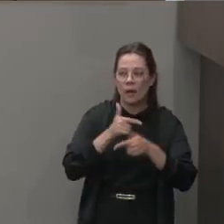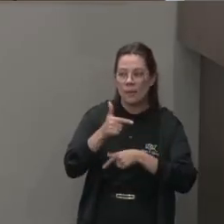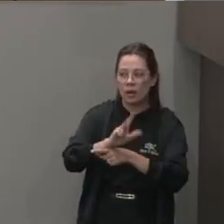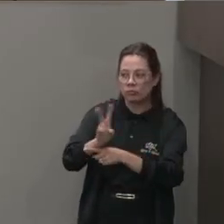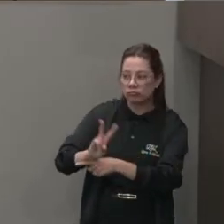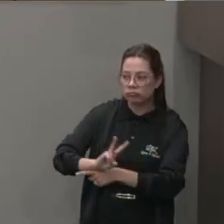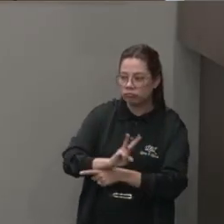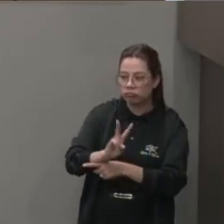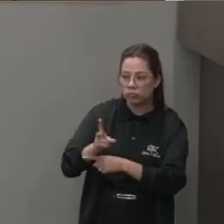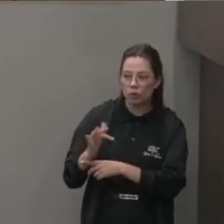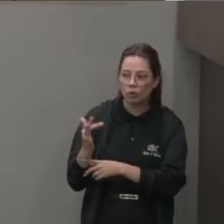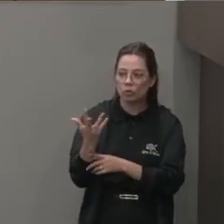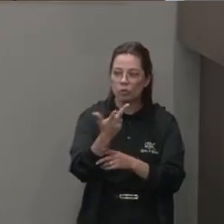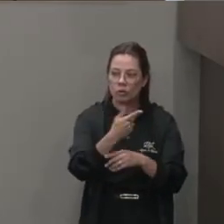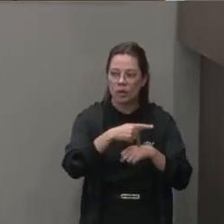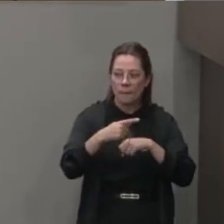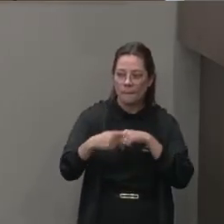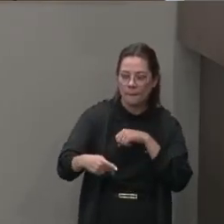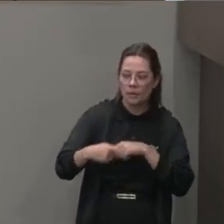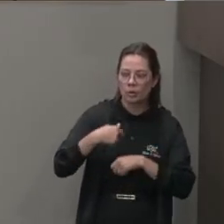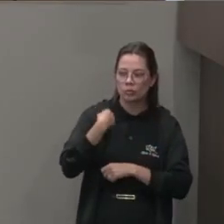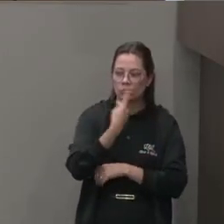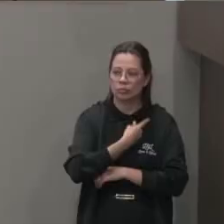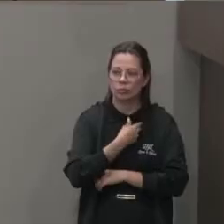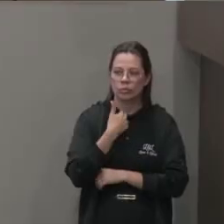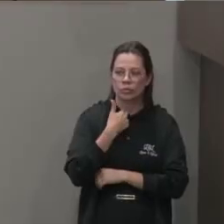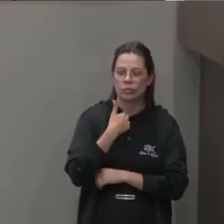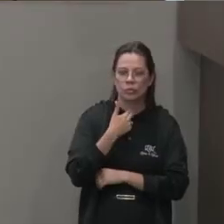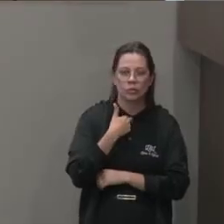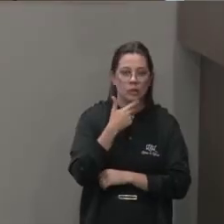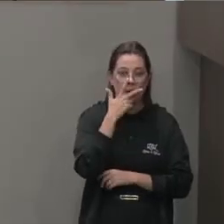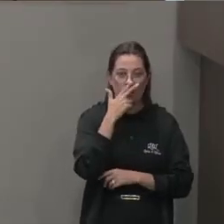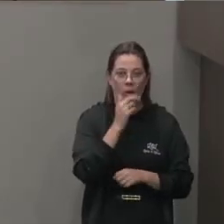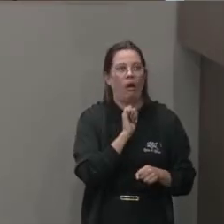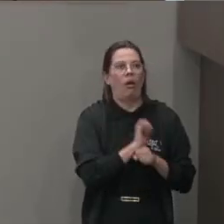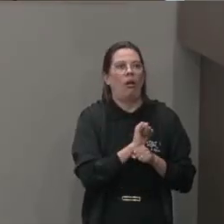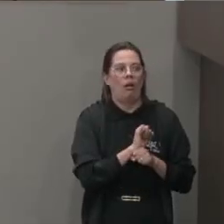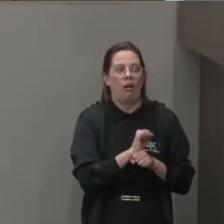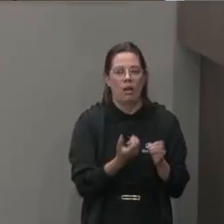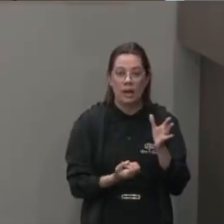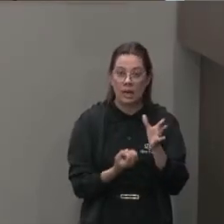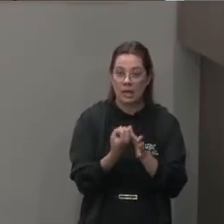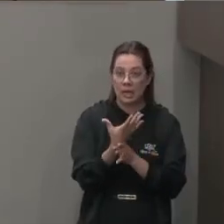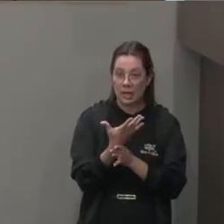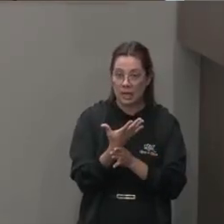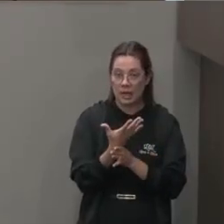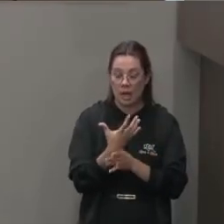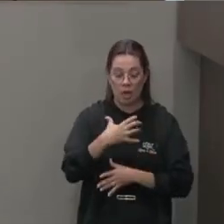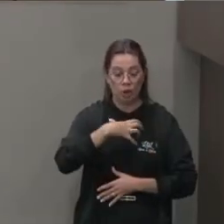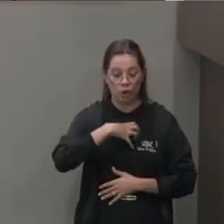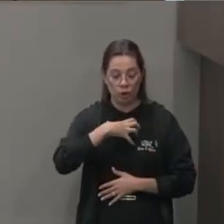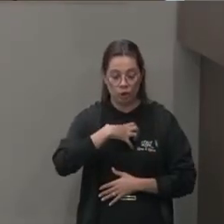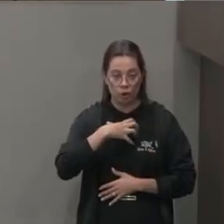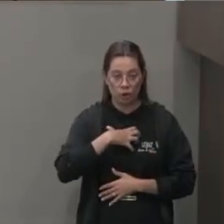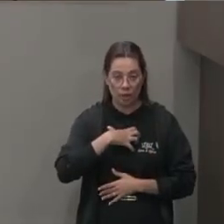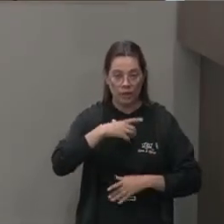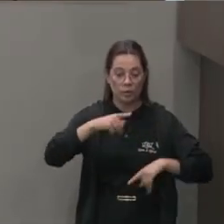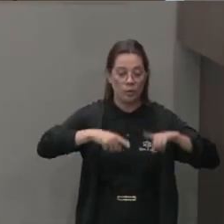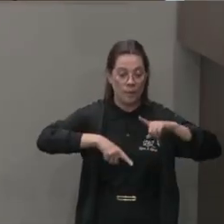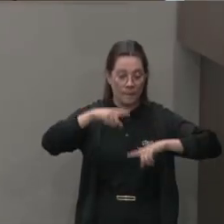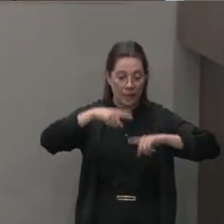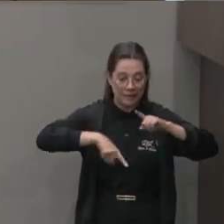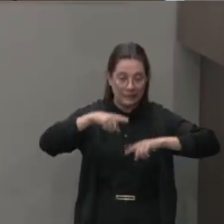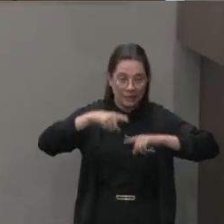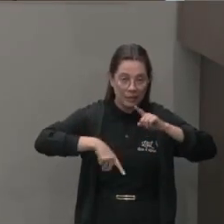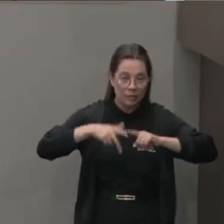para todos os passo-fundenses. Nós não podemos nos furtar de criar mecanismos,